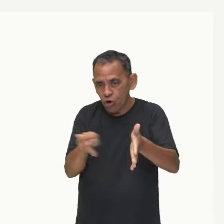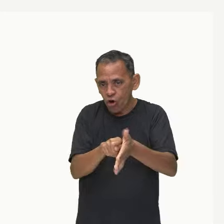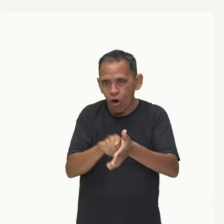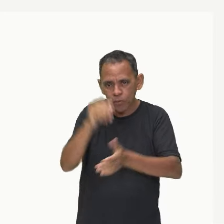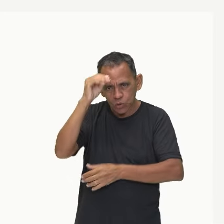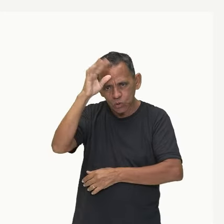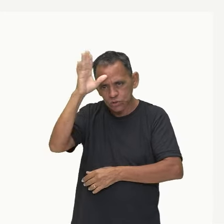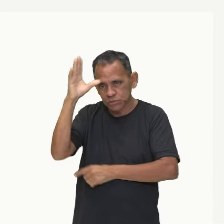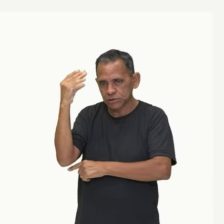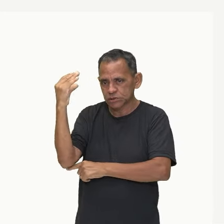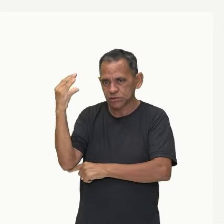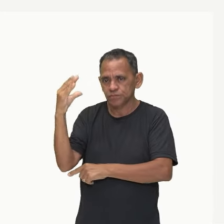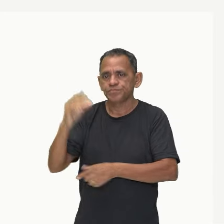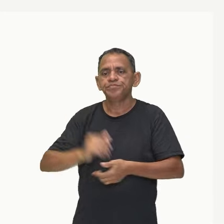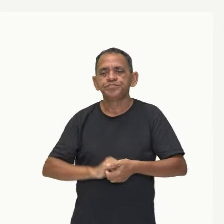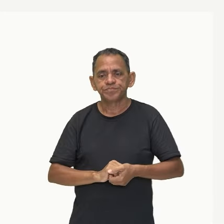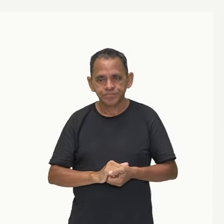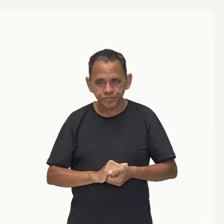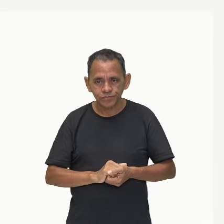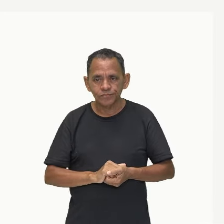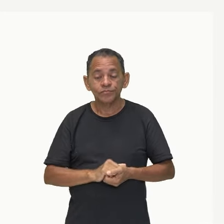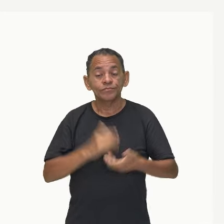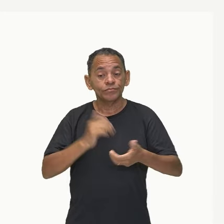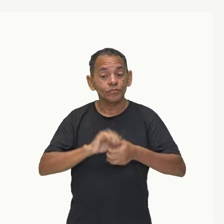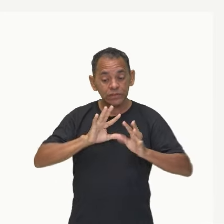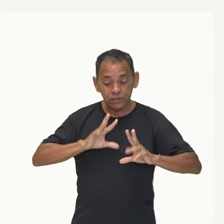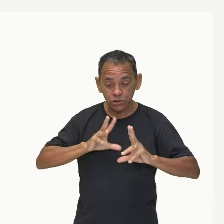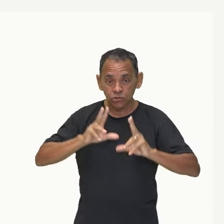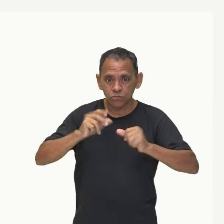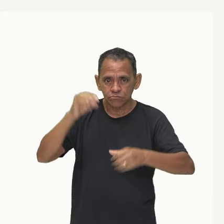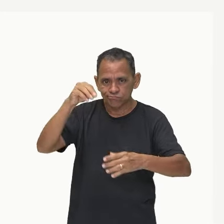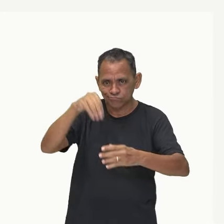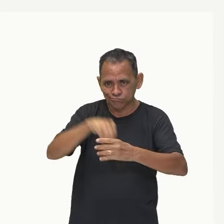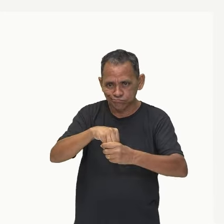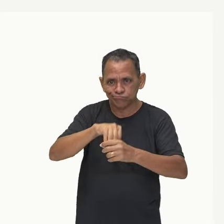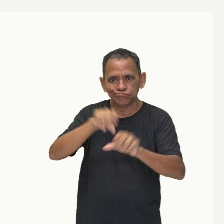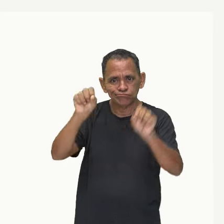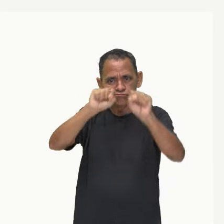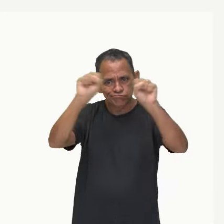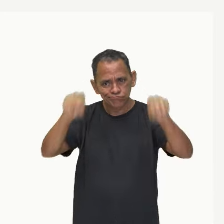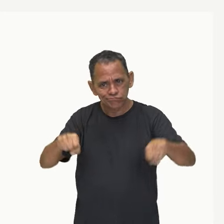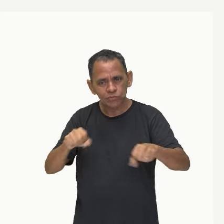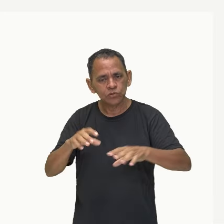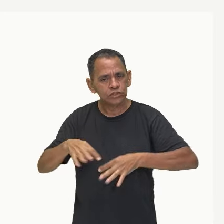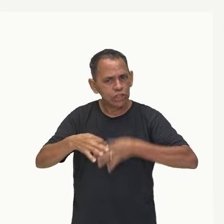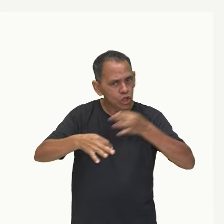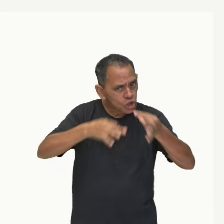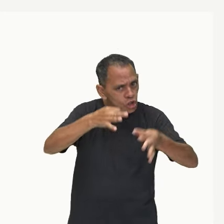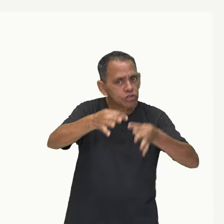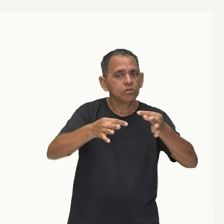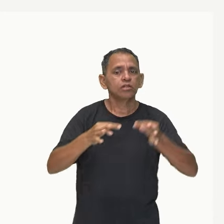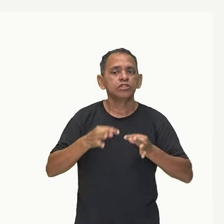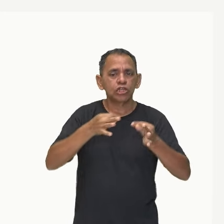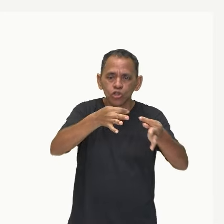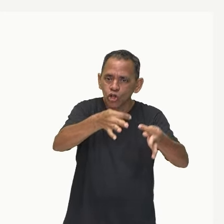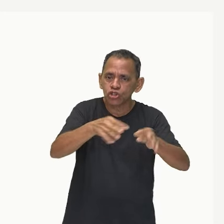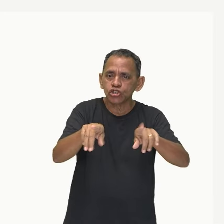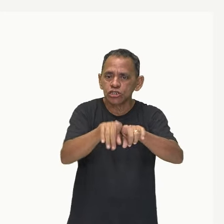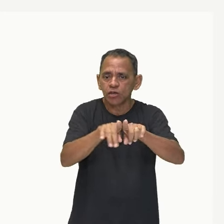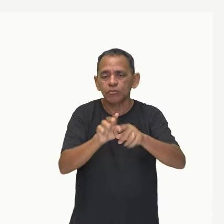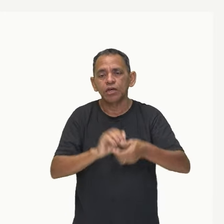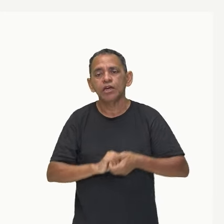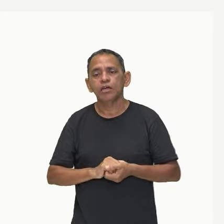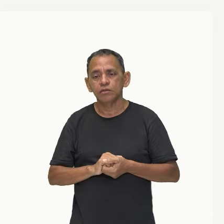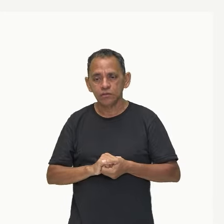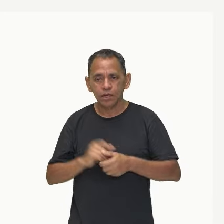conhecimento científico. Então tá tudo isso aqui, tá? A tecnologia que vai avançando, a medicina que vai progredindo, a